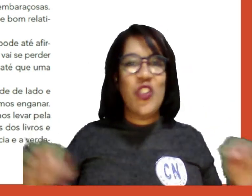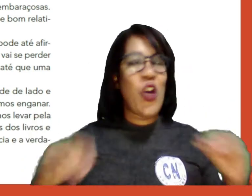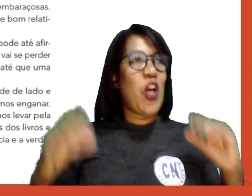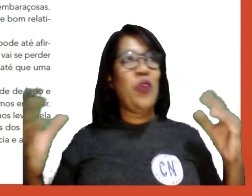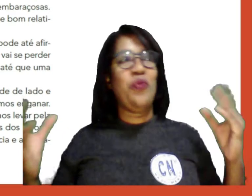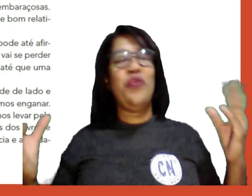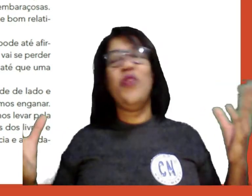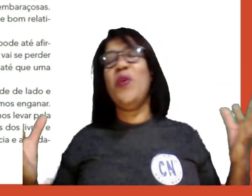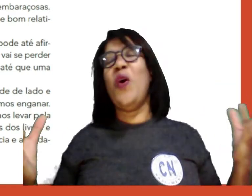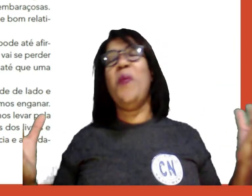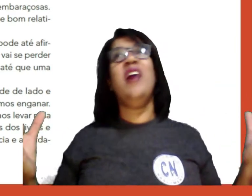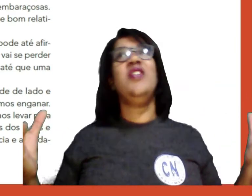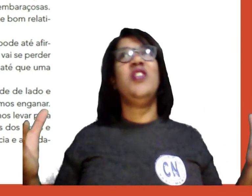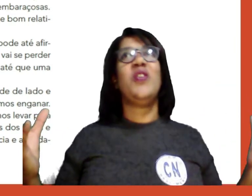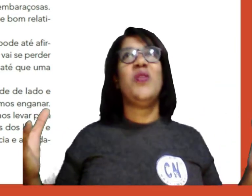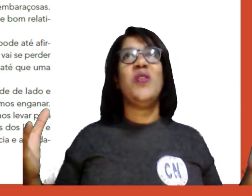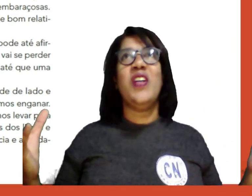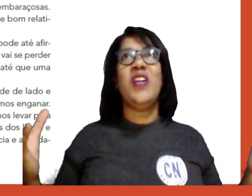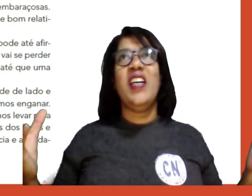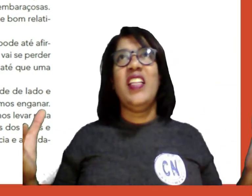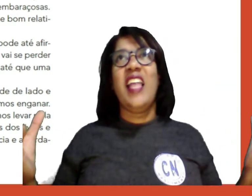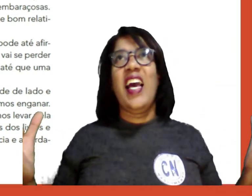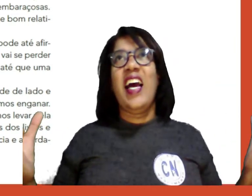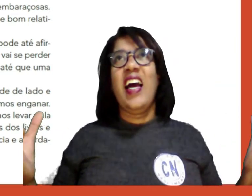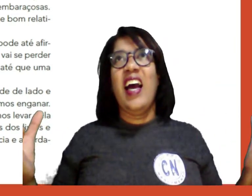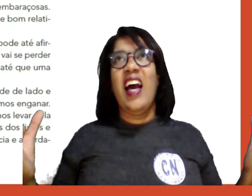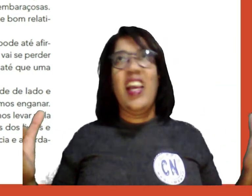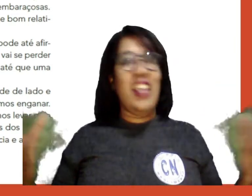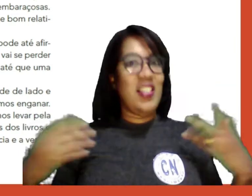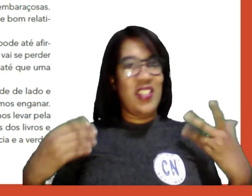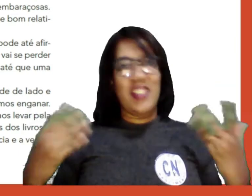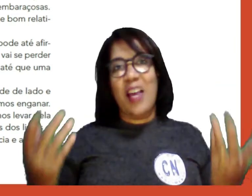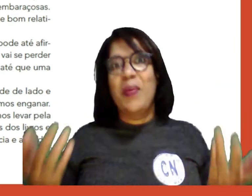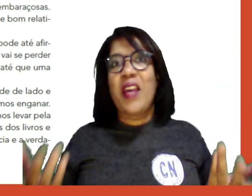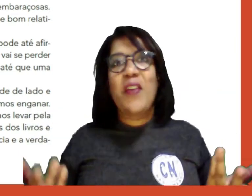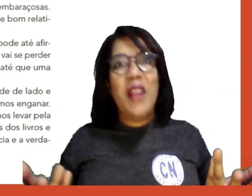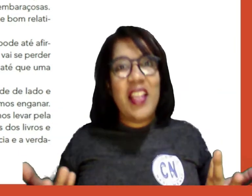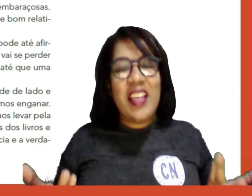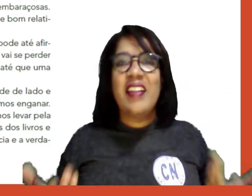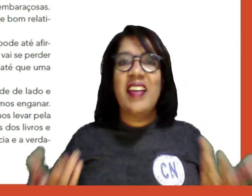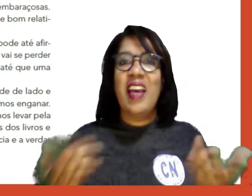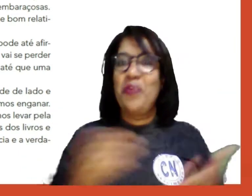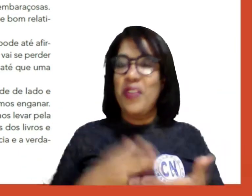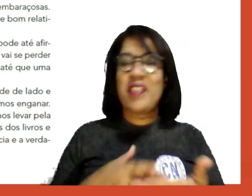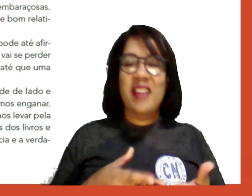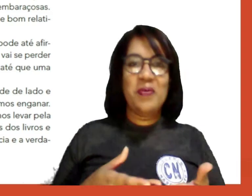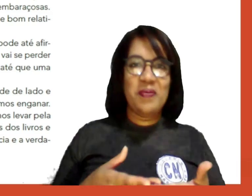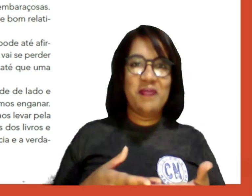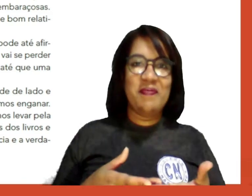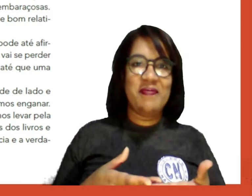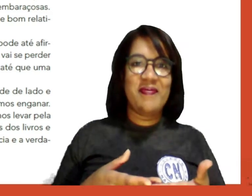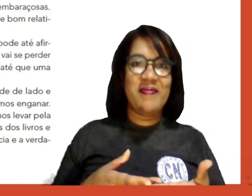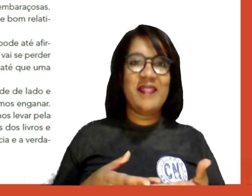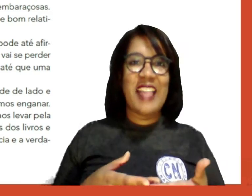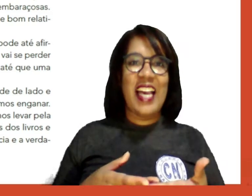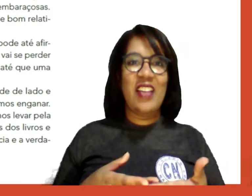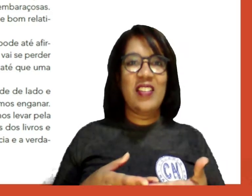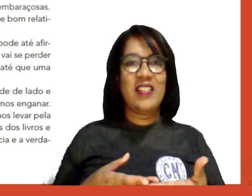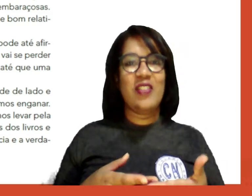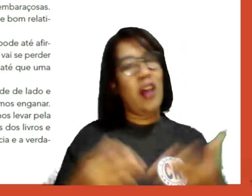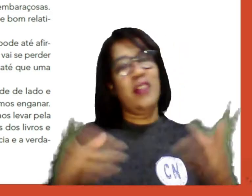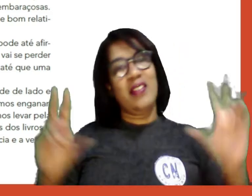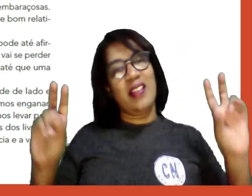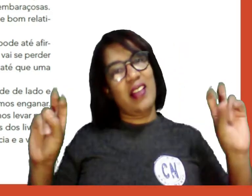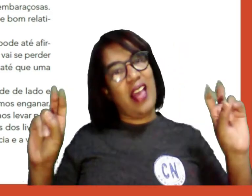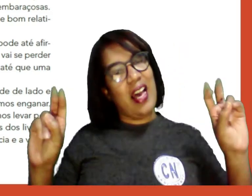meninas, né? Choram num filme romântico, né? E a gente sabe que aquilo ali é ficção,